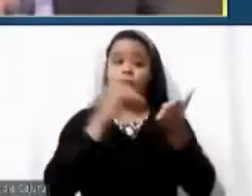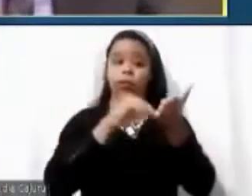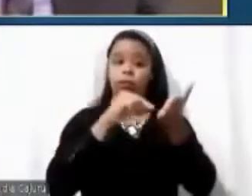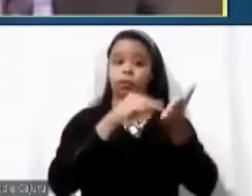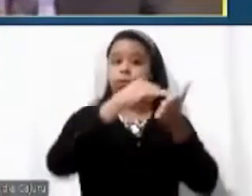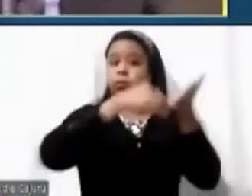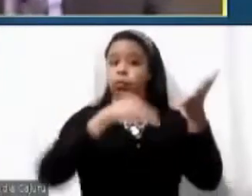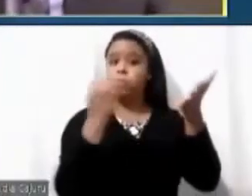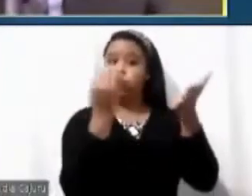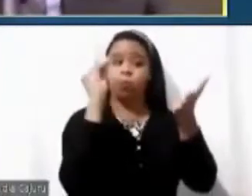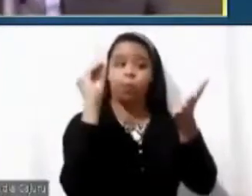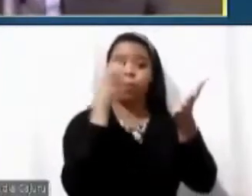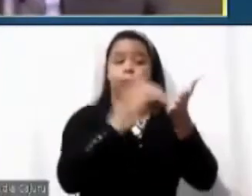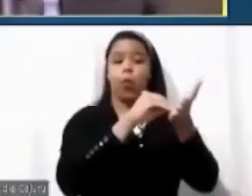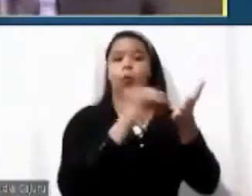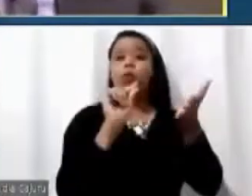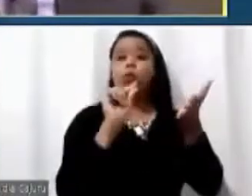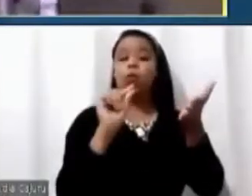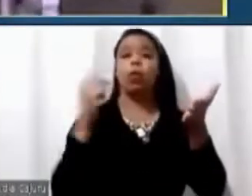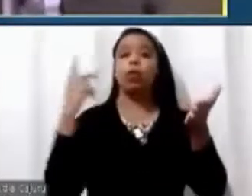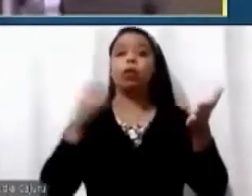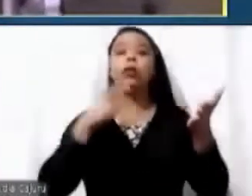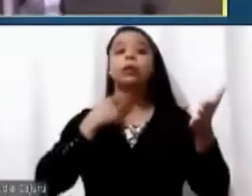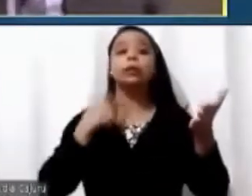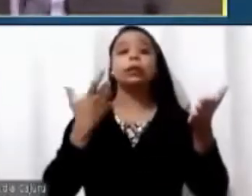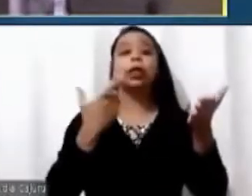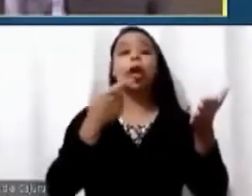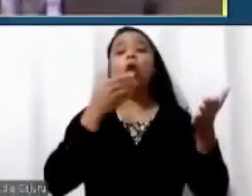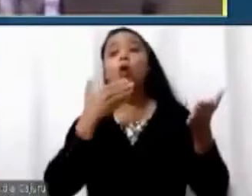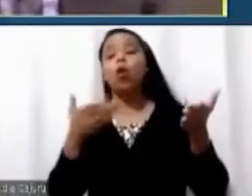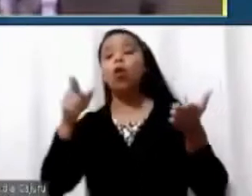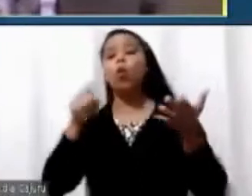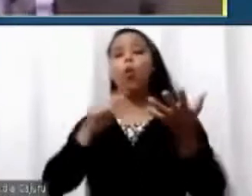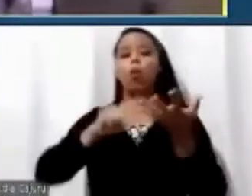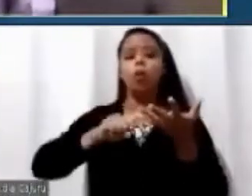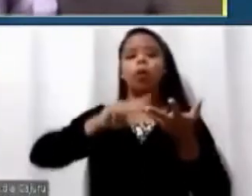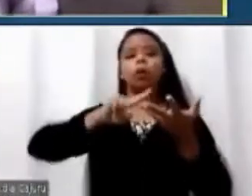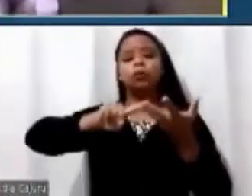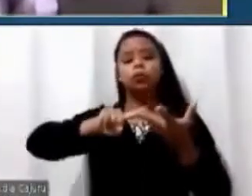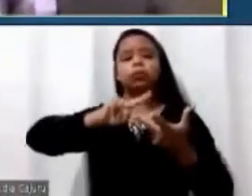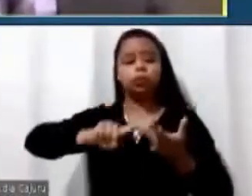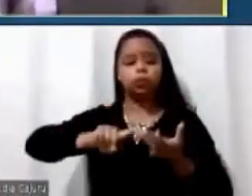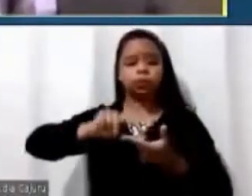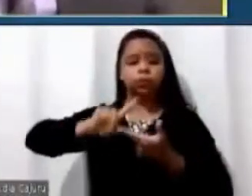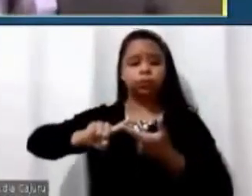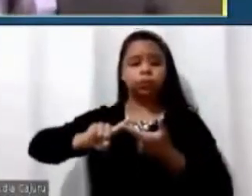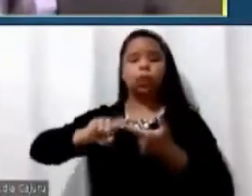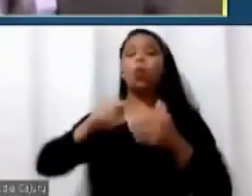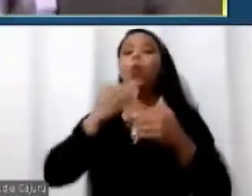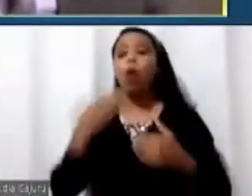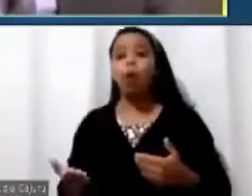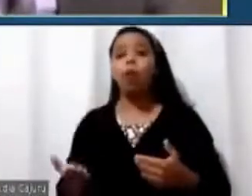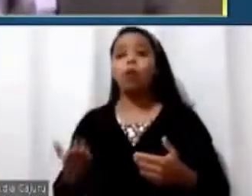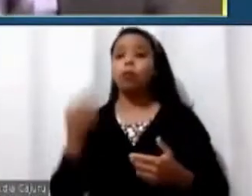que ele justamente possa decidir se ele vai aceitar ou não, ou ter, inclusive, as opções de outros tratamentos. Então, o